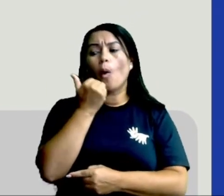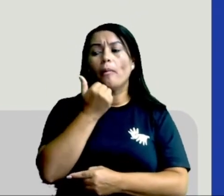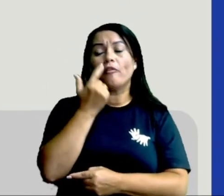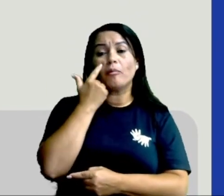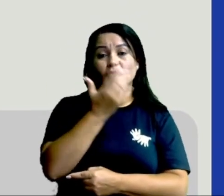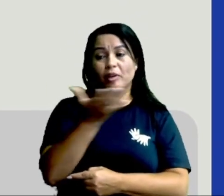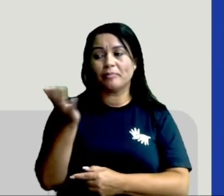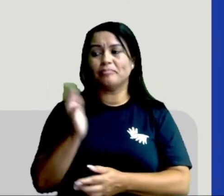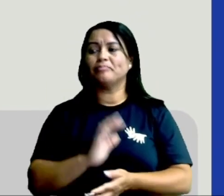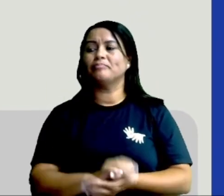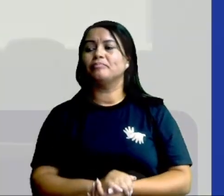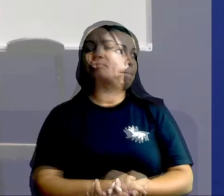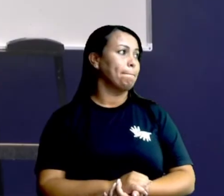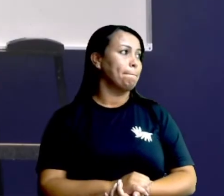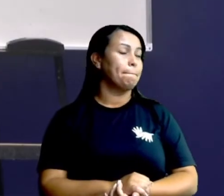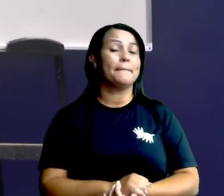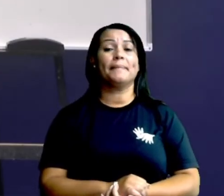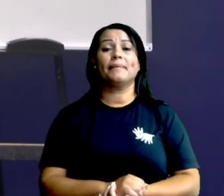consumido.